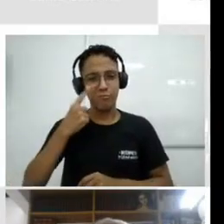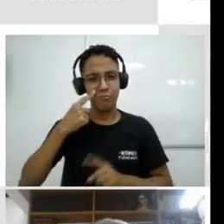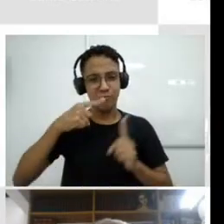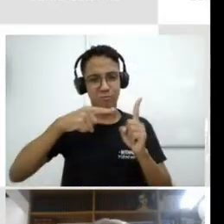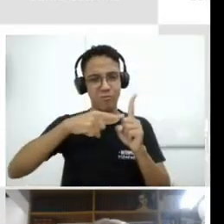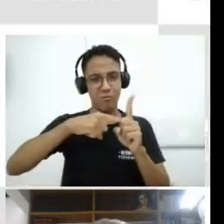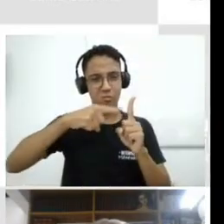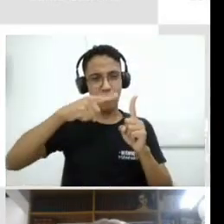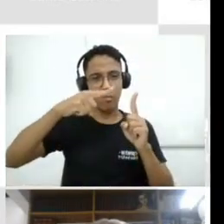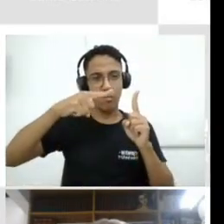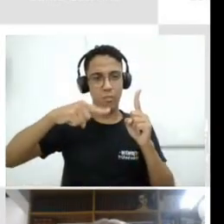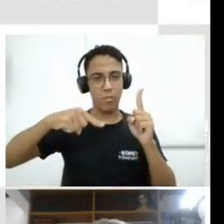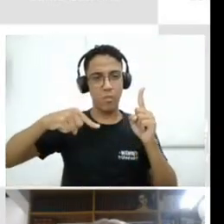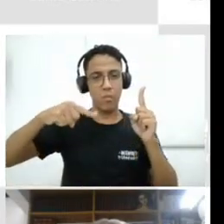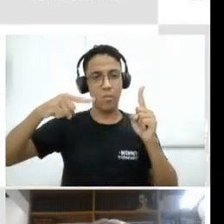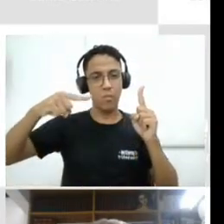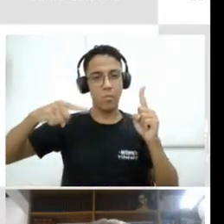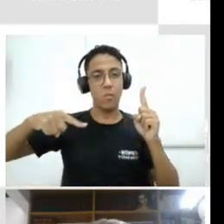não sai